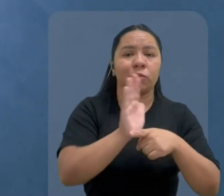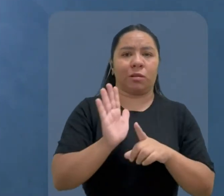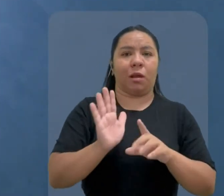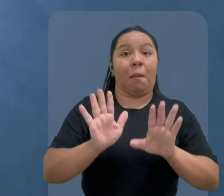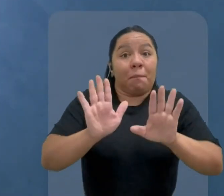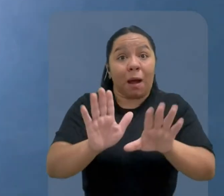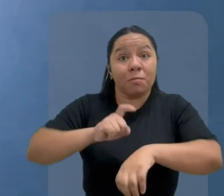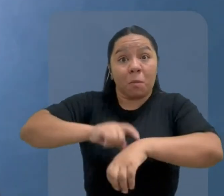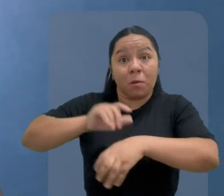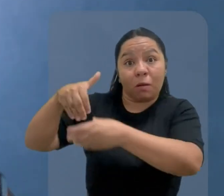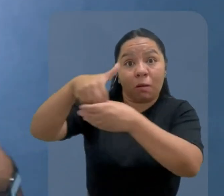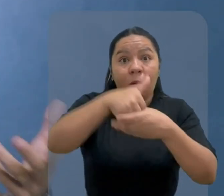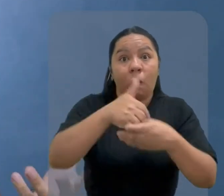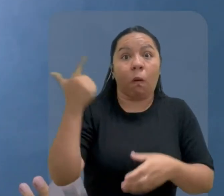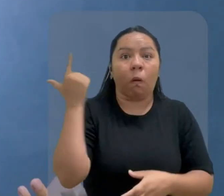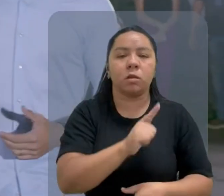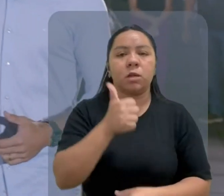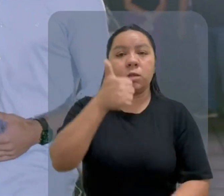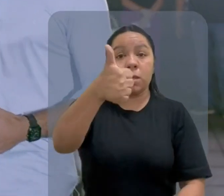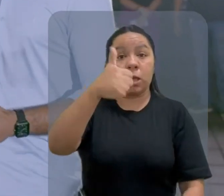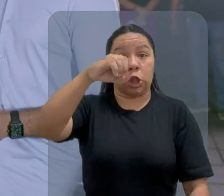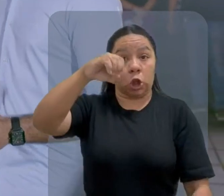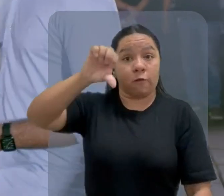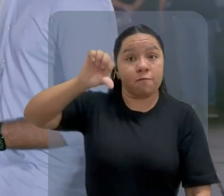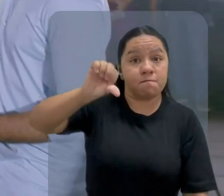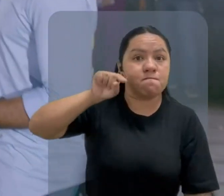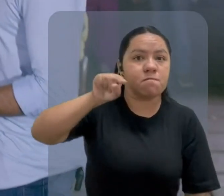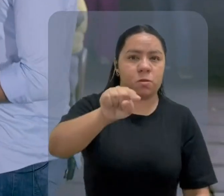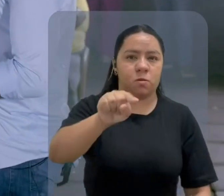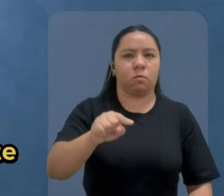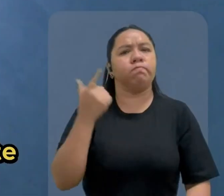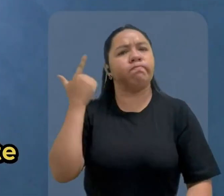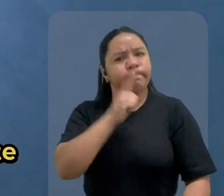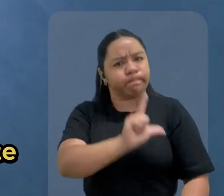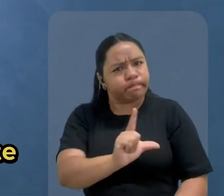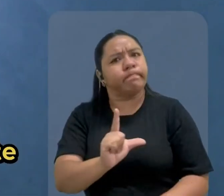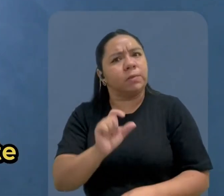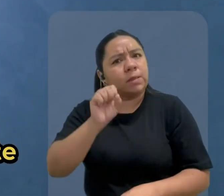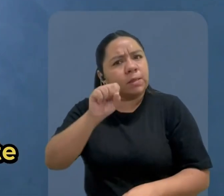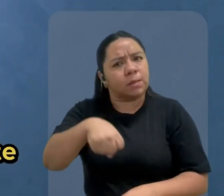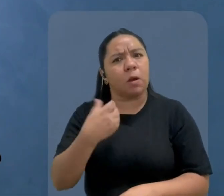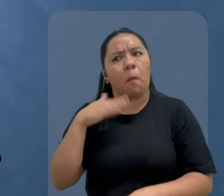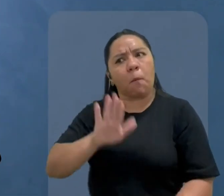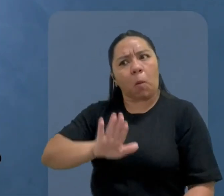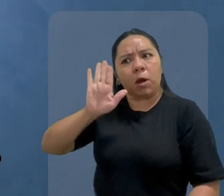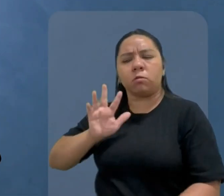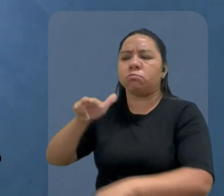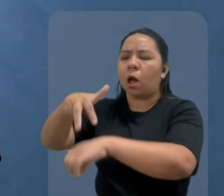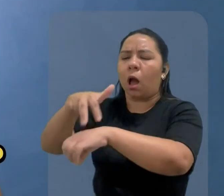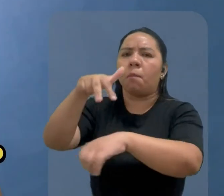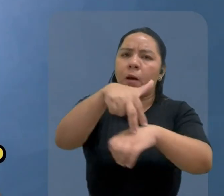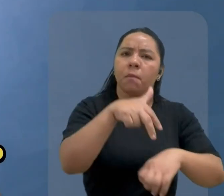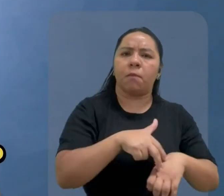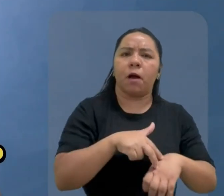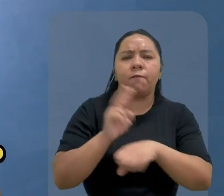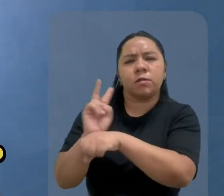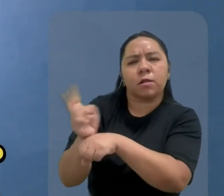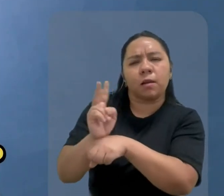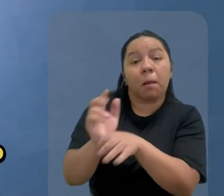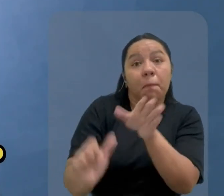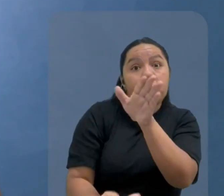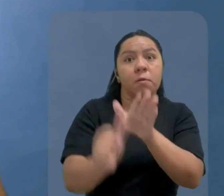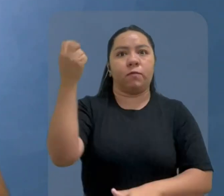tem empresário. E quando as urnas se abriram, 109 mil votos. Fui eleito e cumpri exatamente tudo aquilo que eu prometi. Dentro de